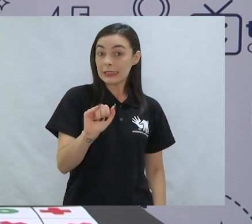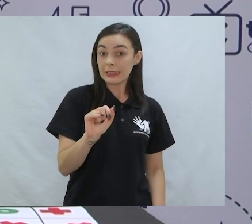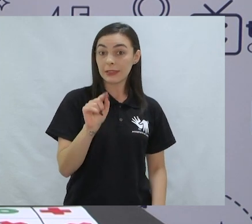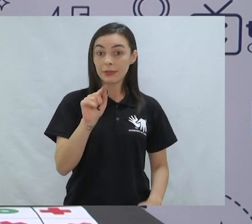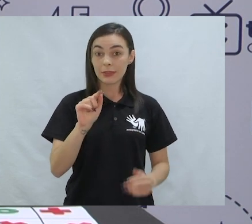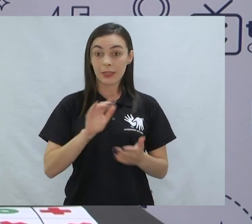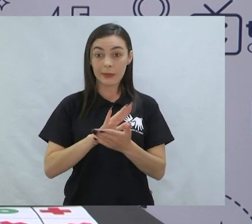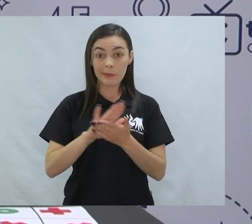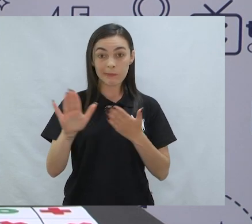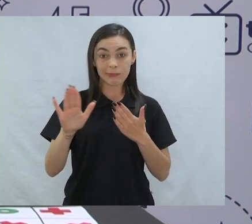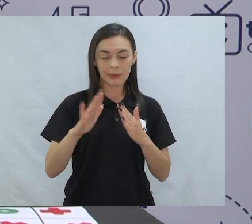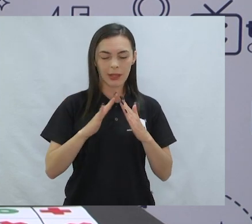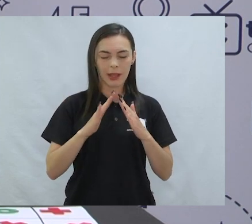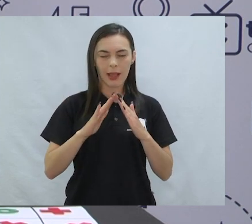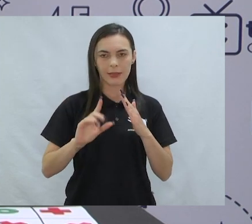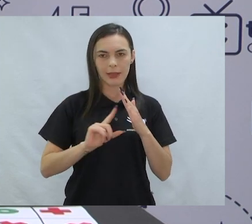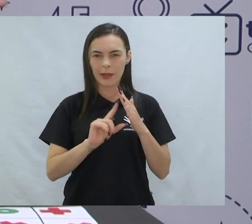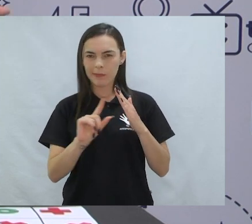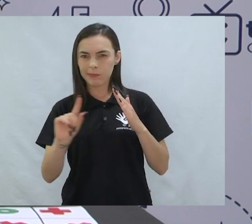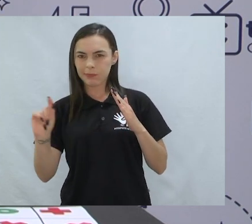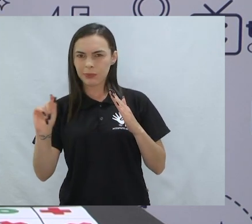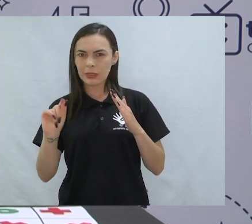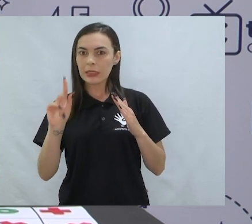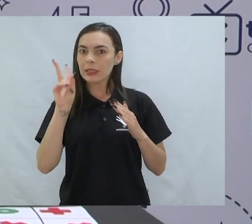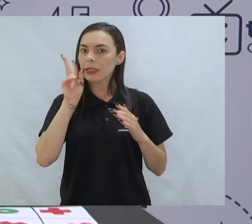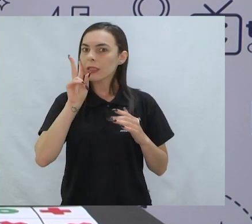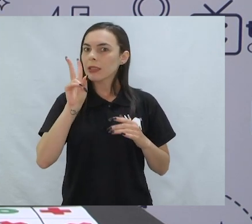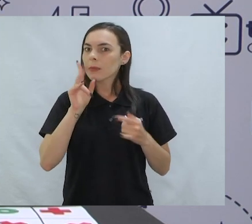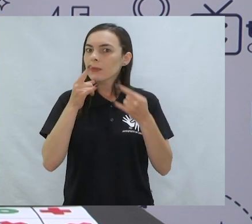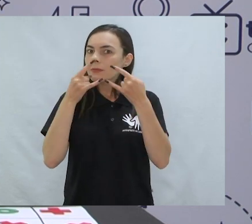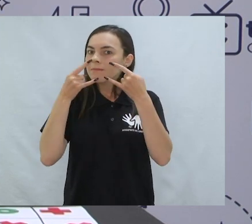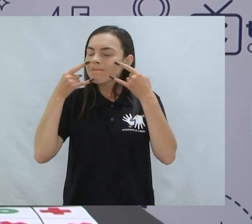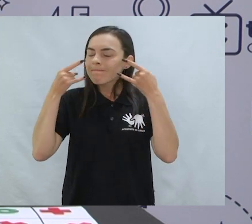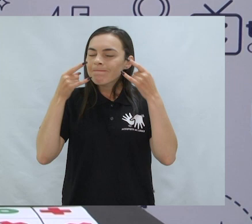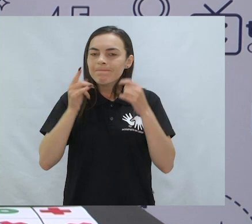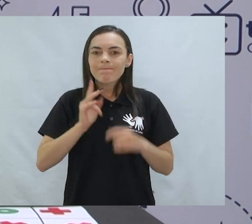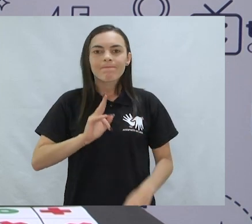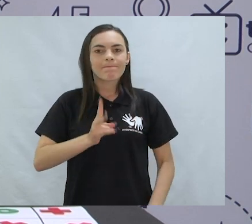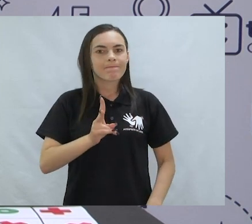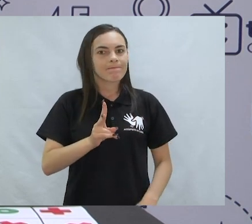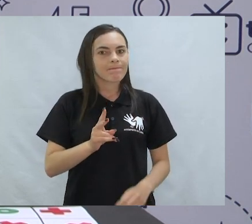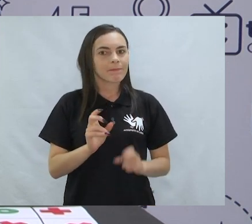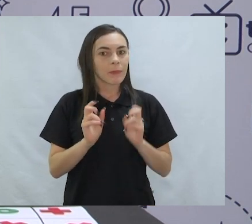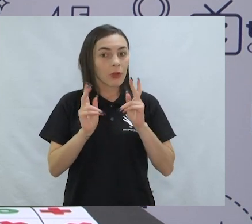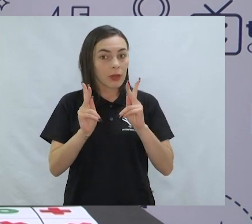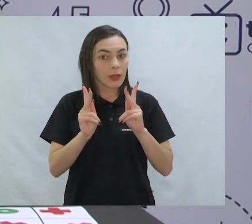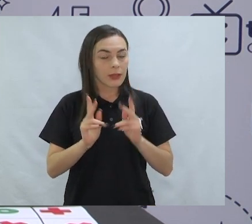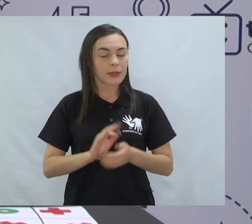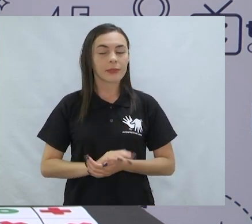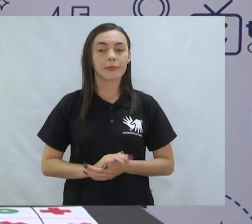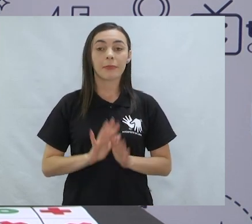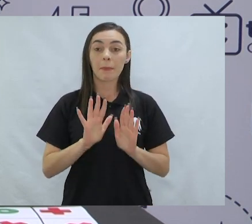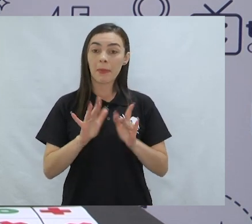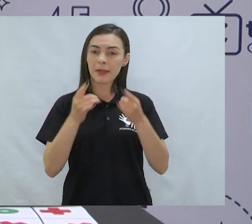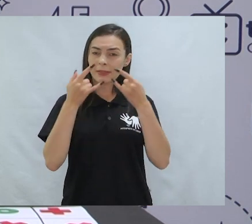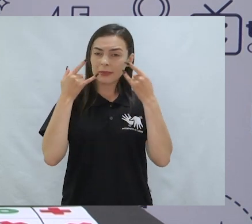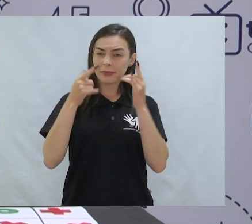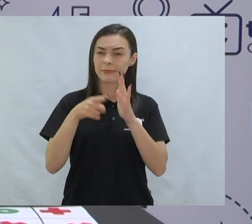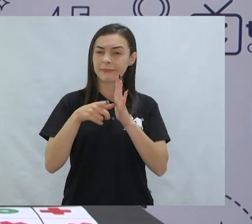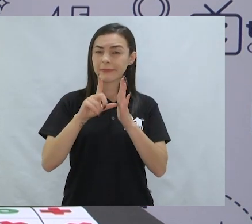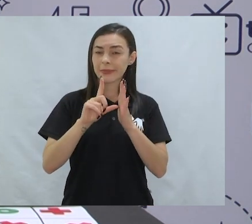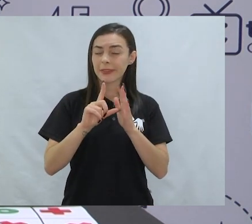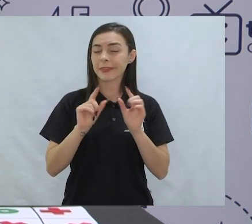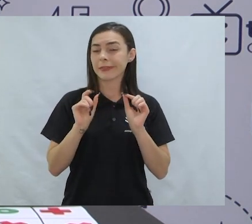nós formos sair, jamais a gente pode esquecer de usar a nossa máscara. Ok? Só que antes de